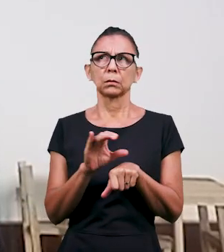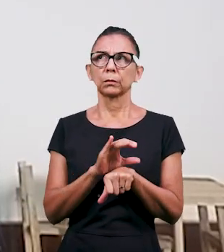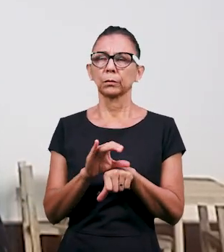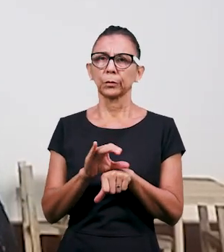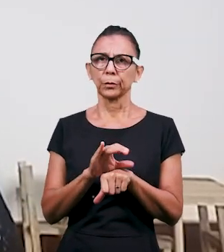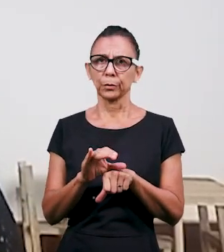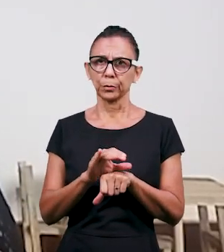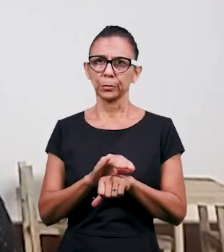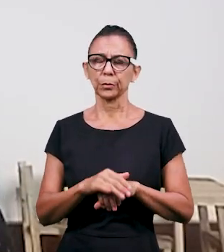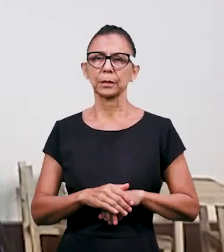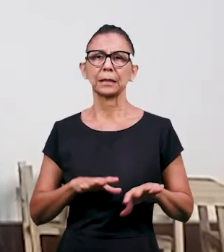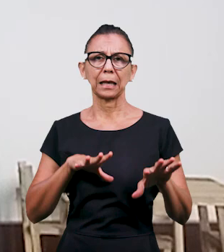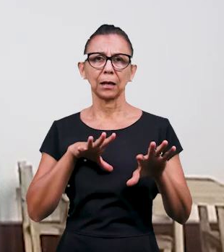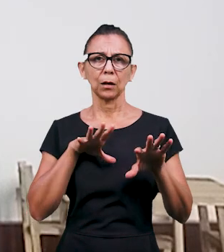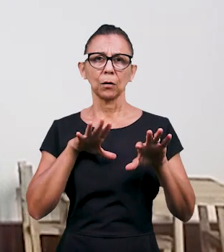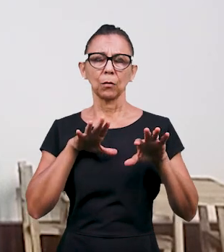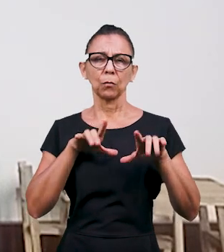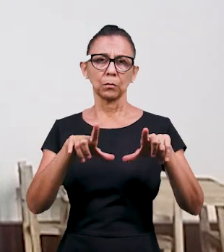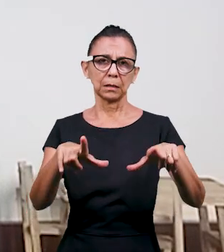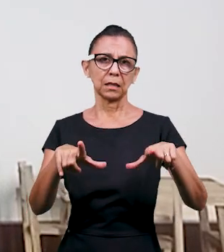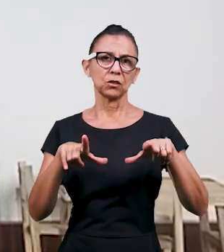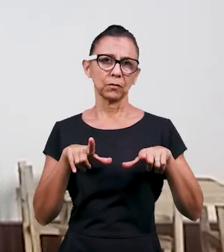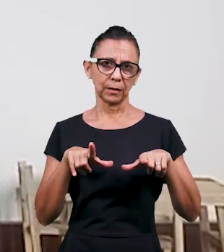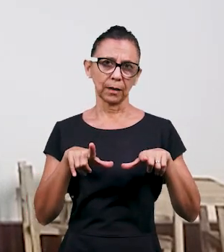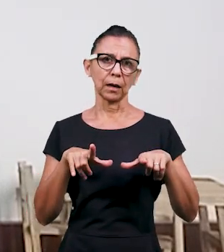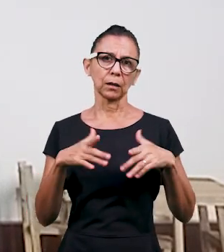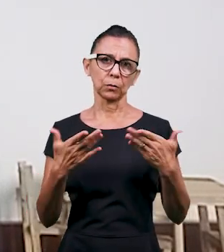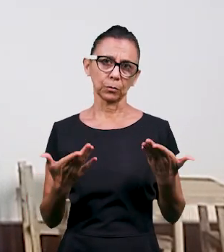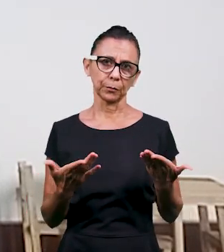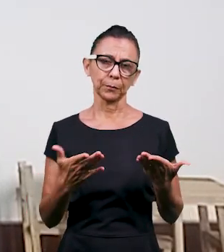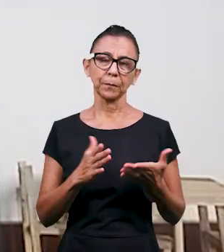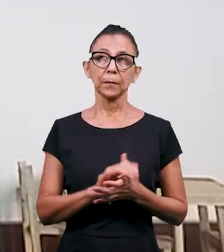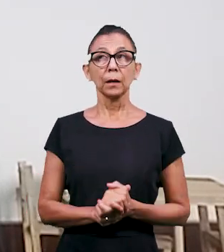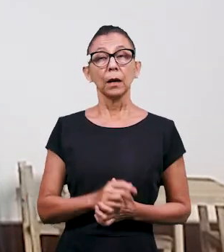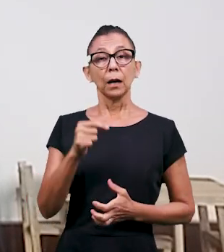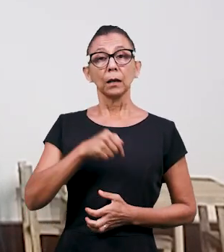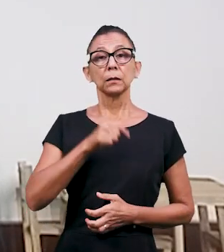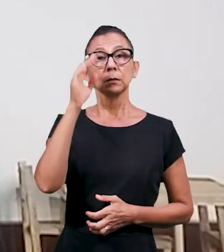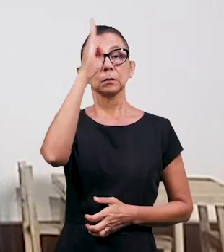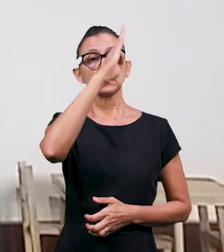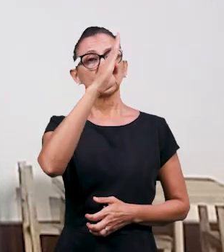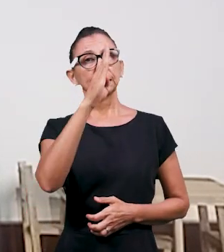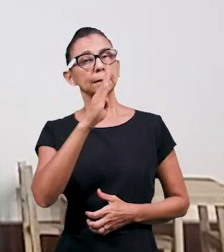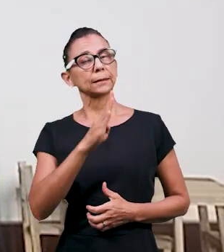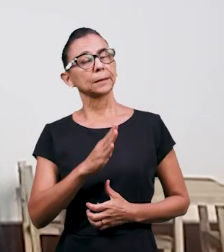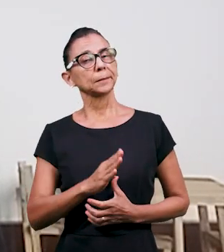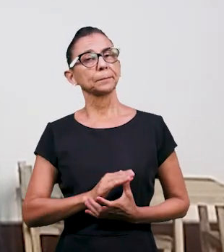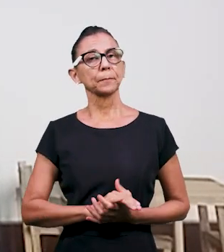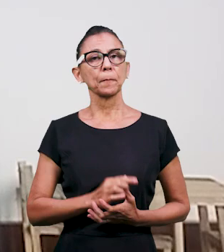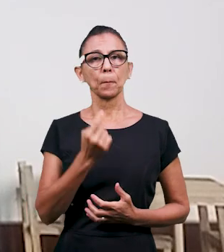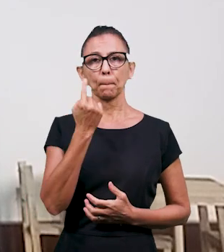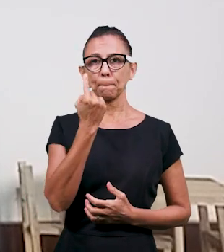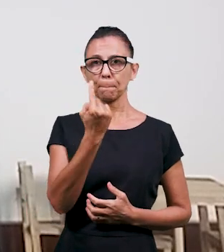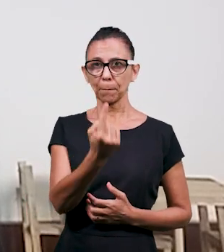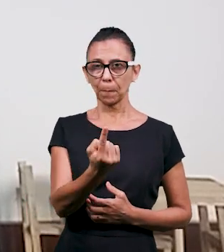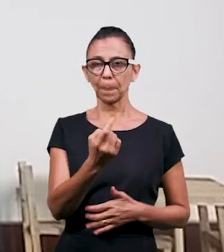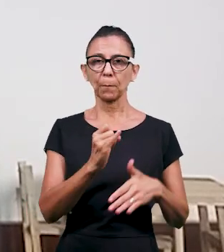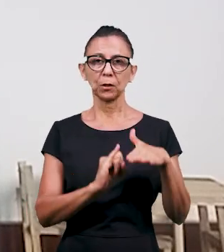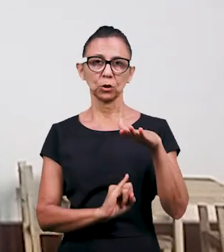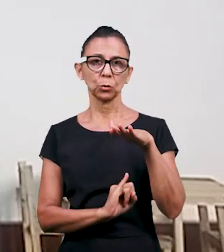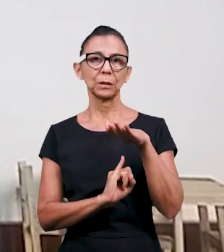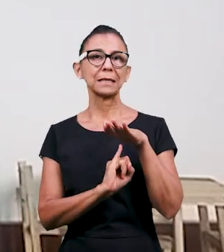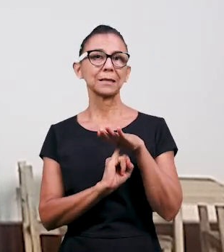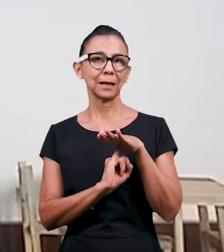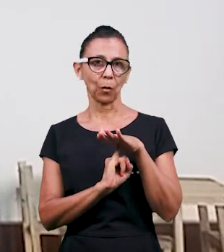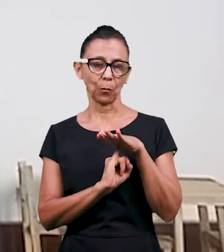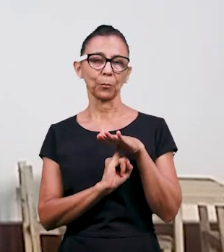muito grande de cursos reconhecidos que façam esse trabalho. Então, por exemplo, no Brasil nós temos, por enquanto, um